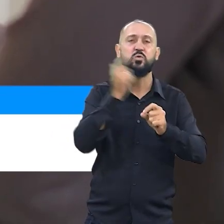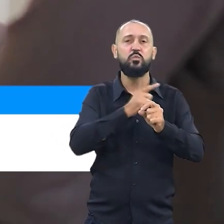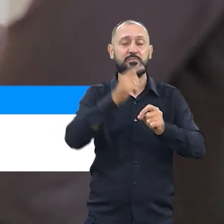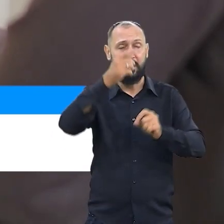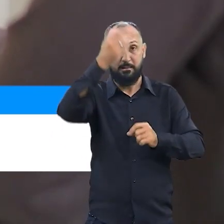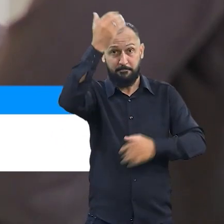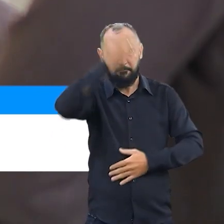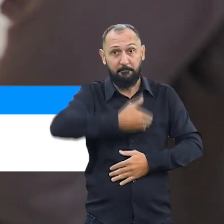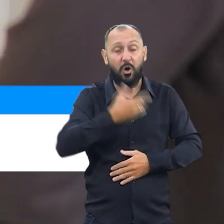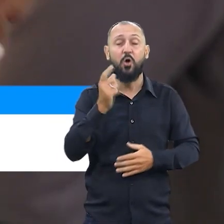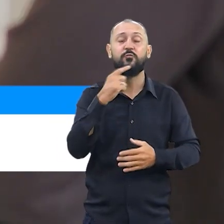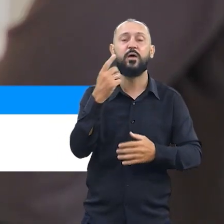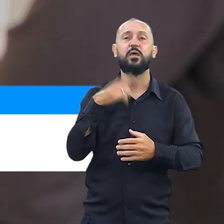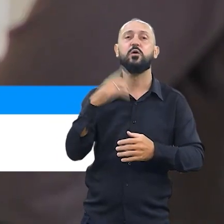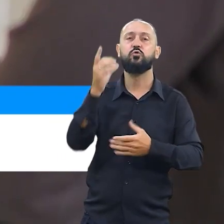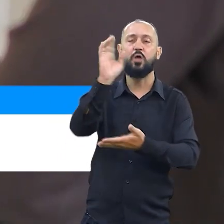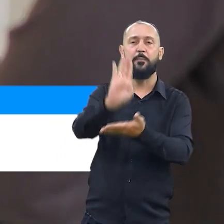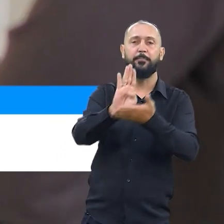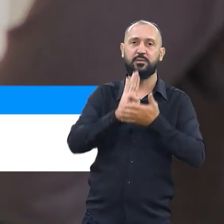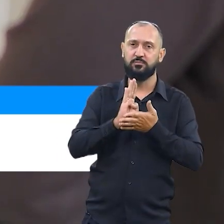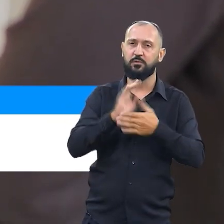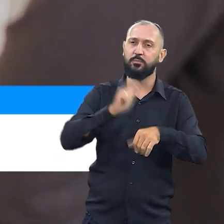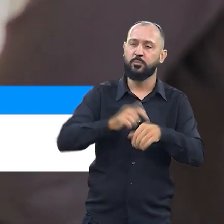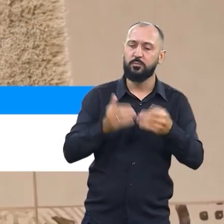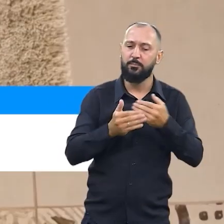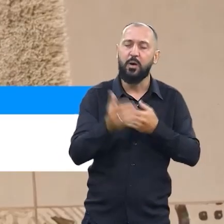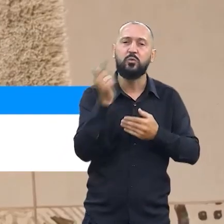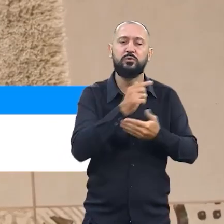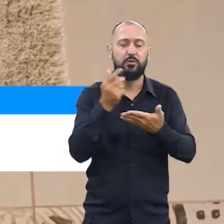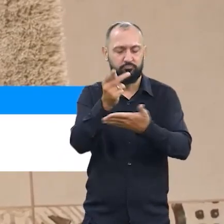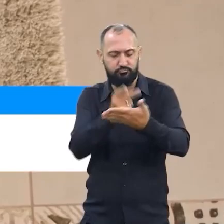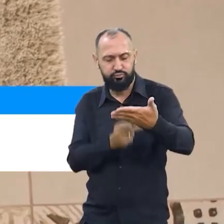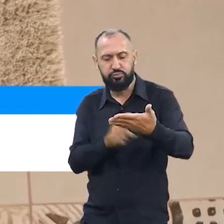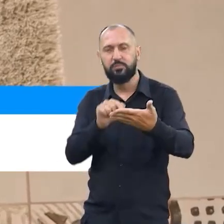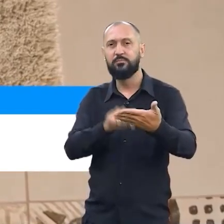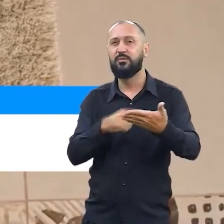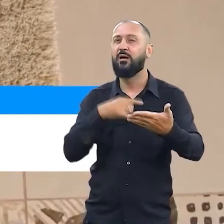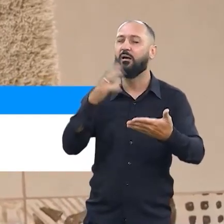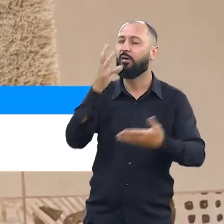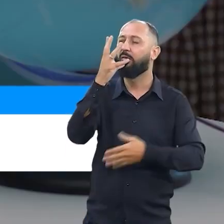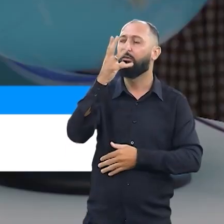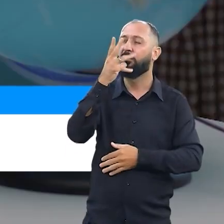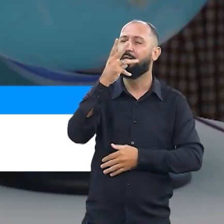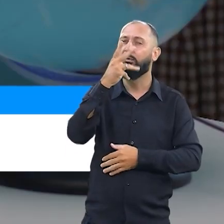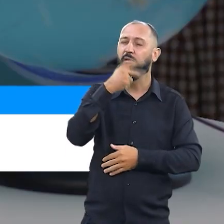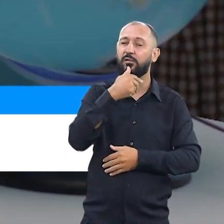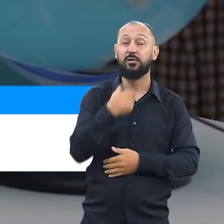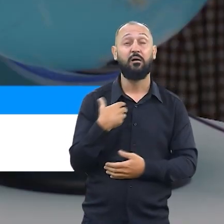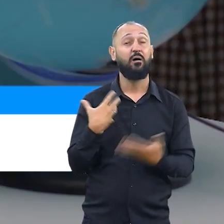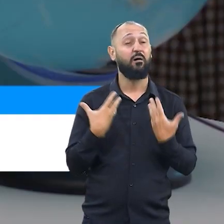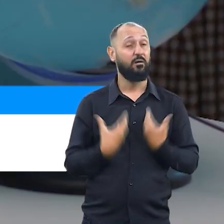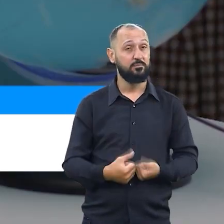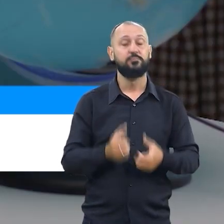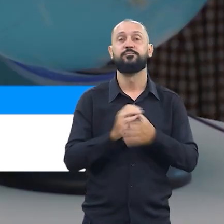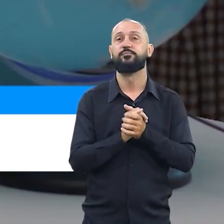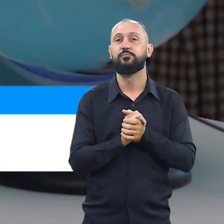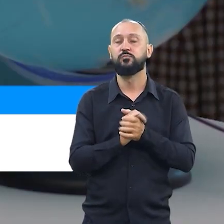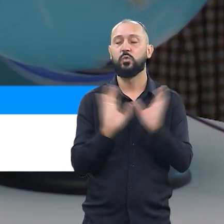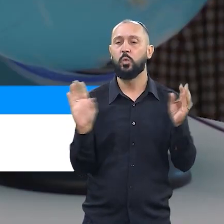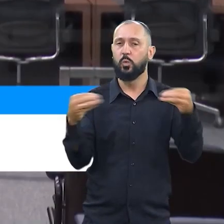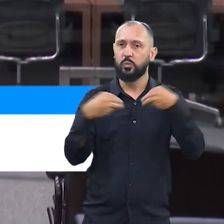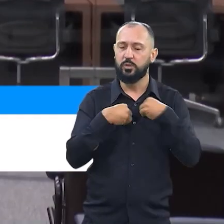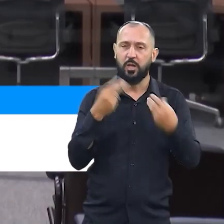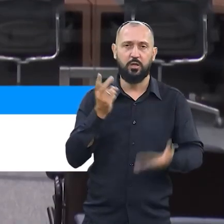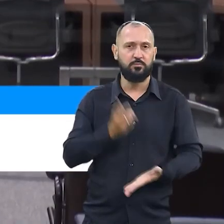o direito e benefícios destinados às pessoas com deficiência. O processo para conseguir o laudo costuma ser burocrático e